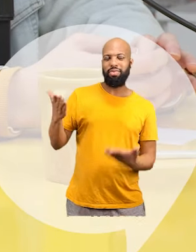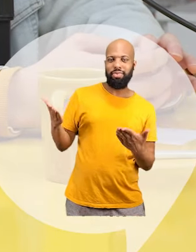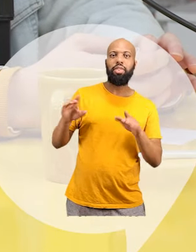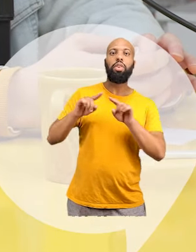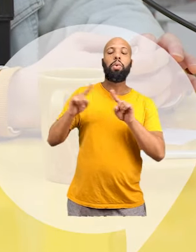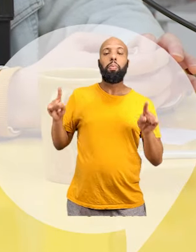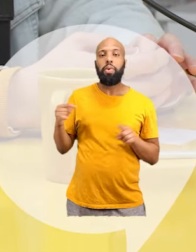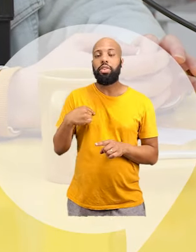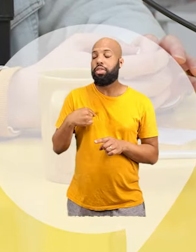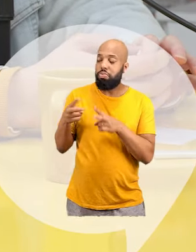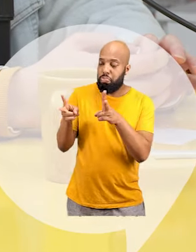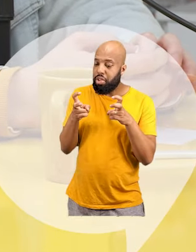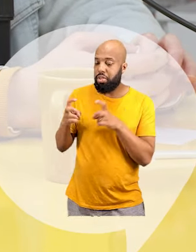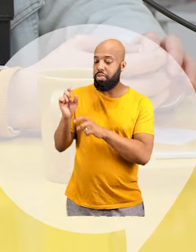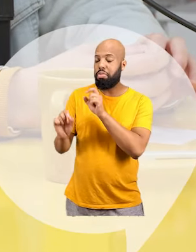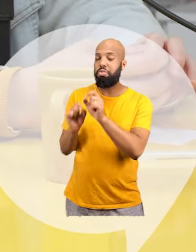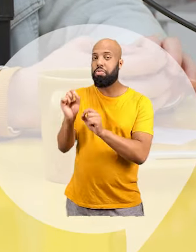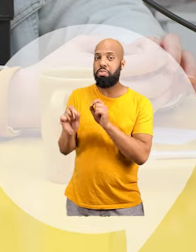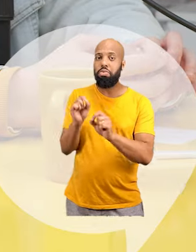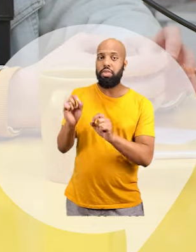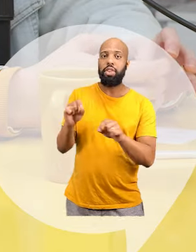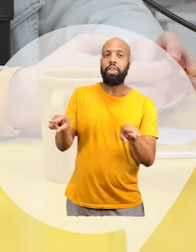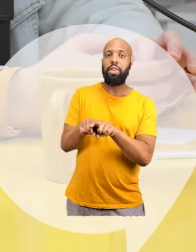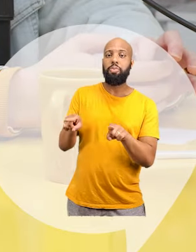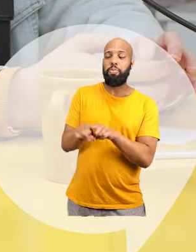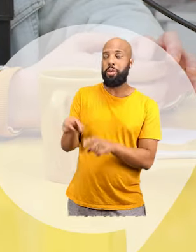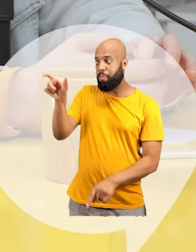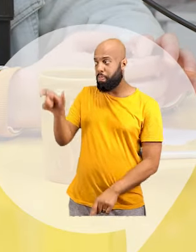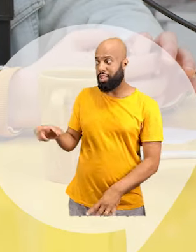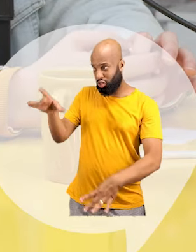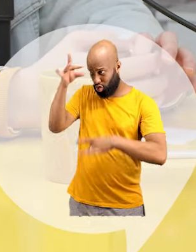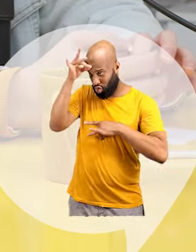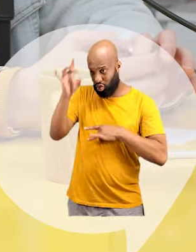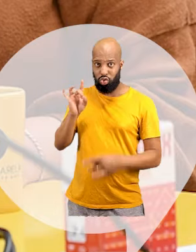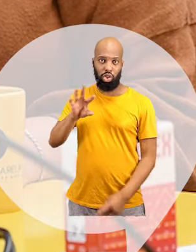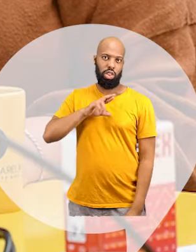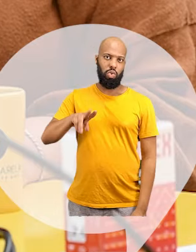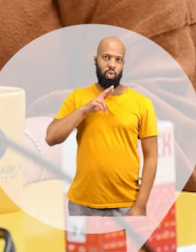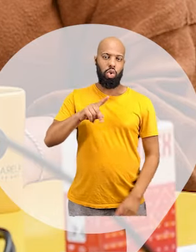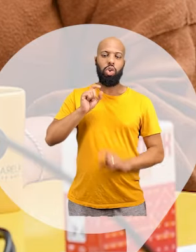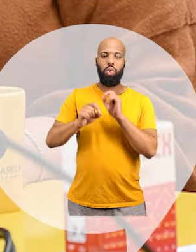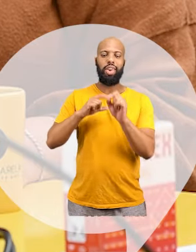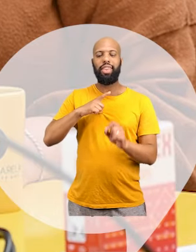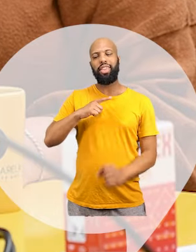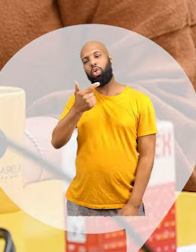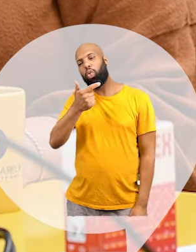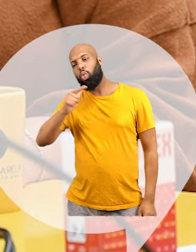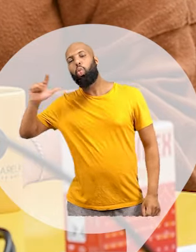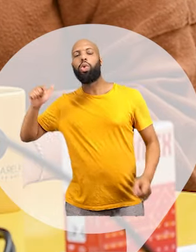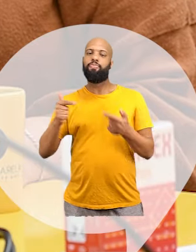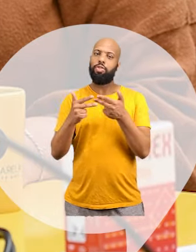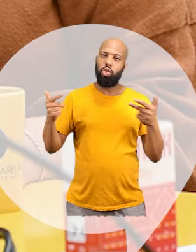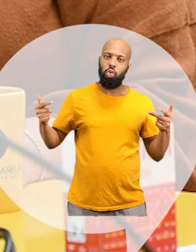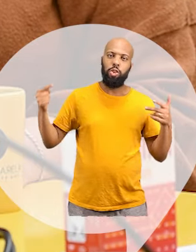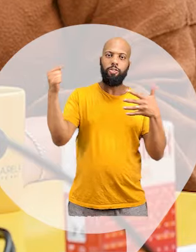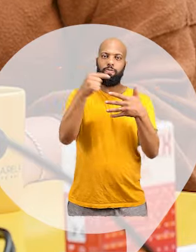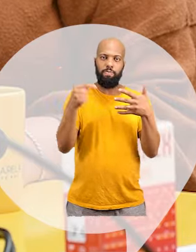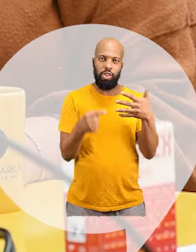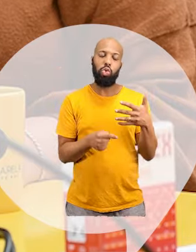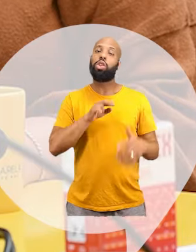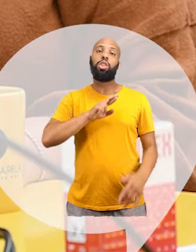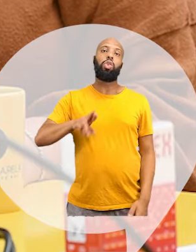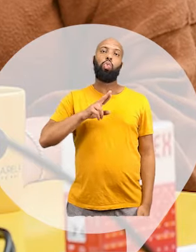de tempo assim pelo que eu acompanho e a Persona artista não é só isso a personagem artista ela envolve outras outras questões outros fatores